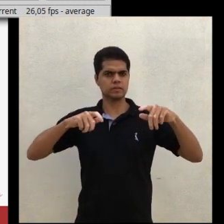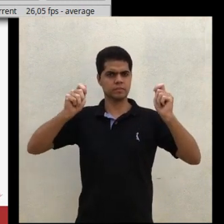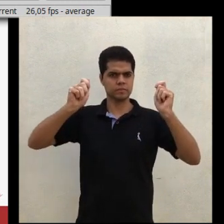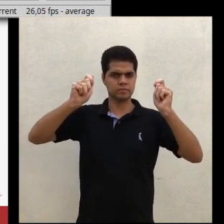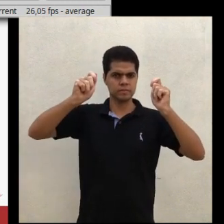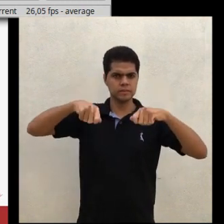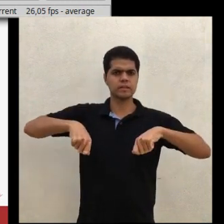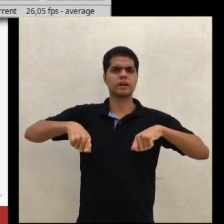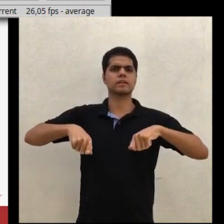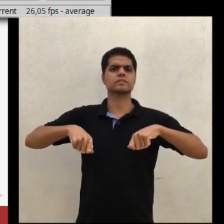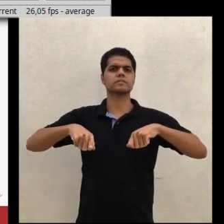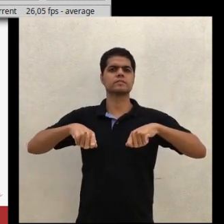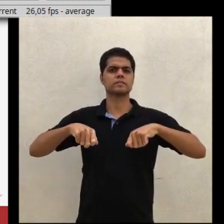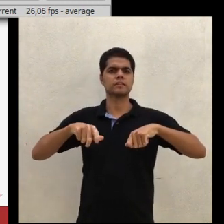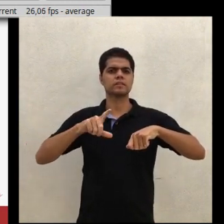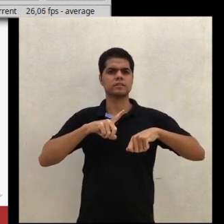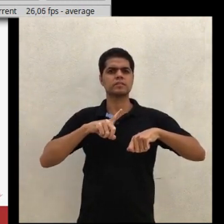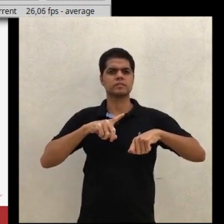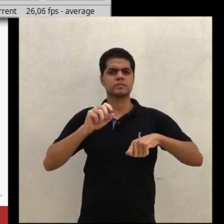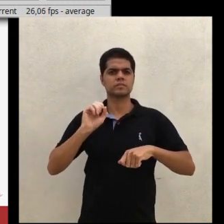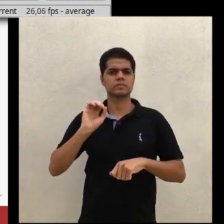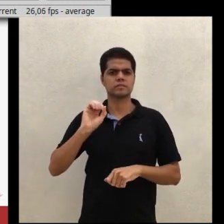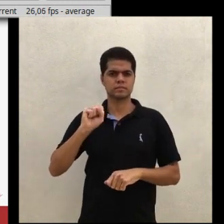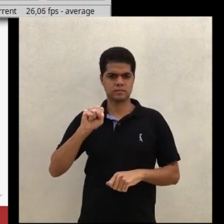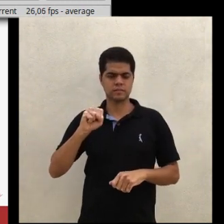em termos numéricos, de